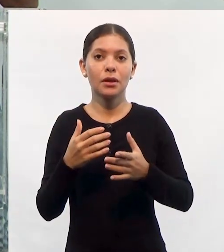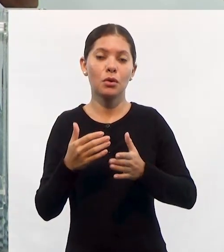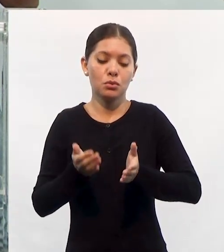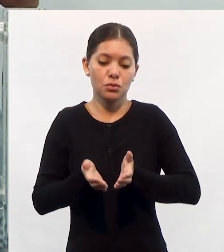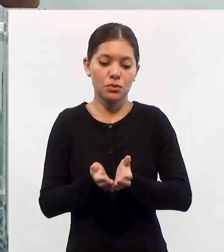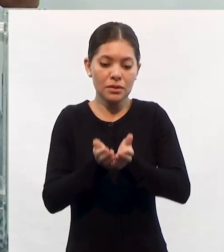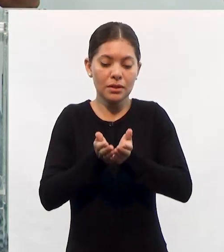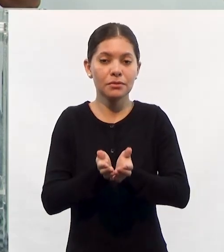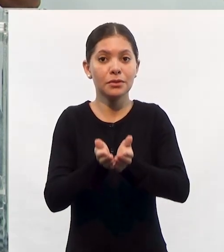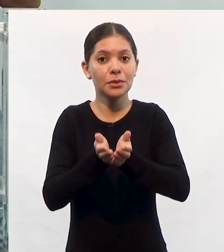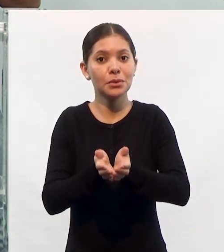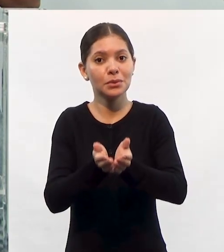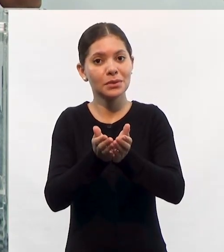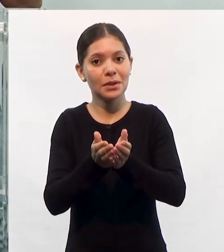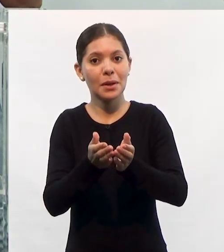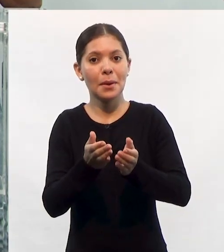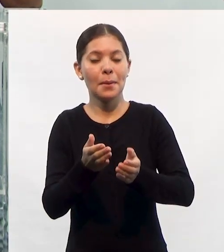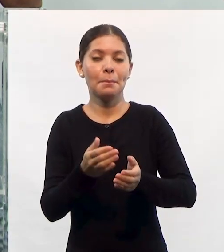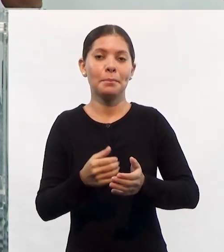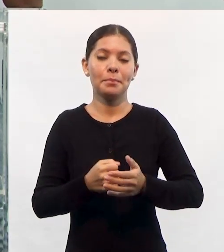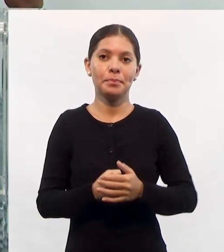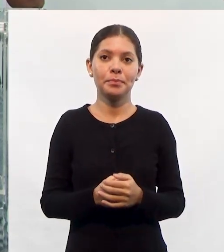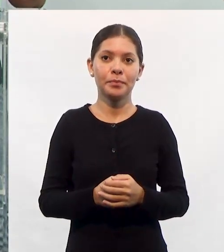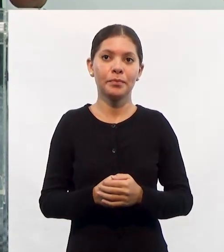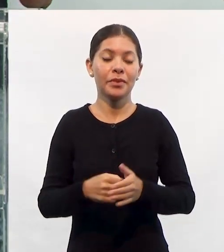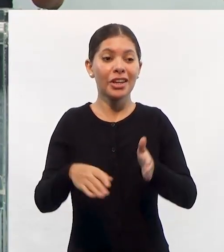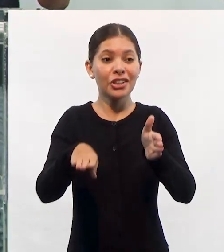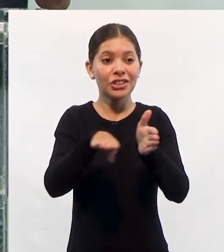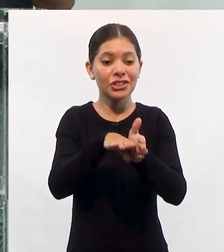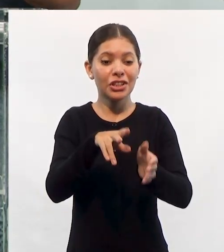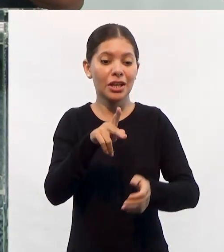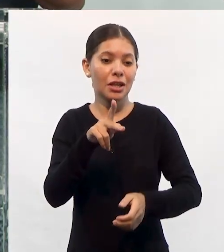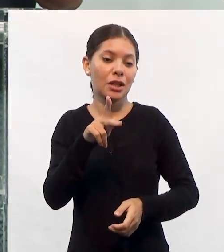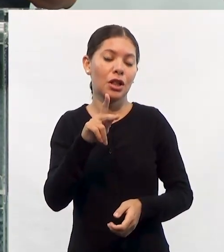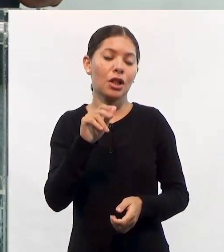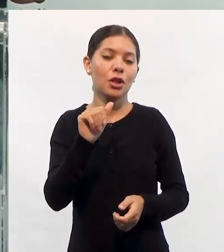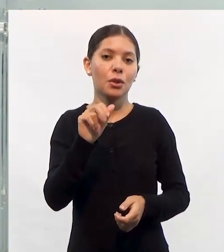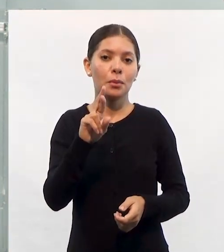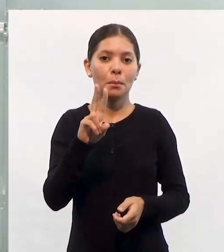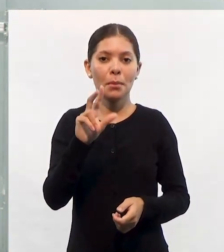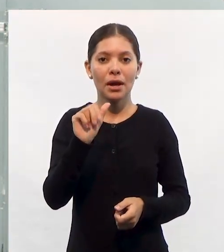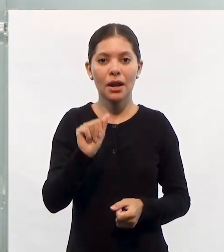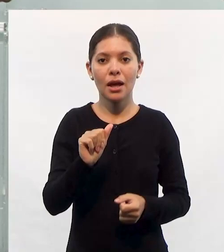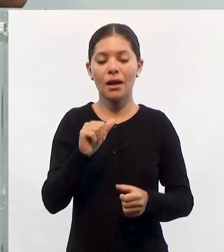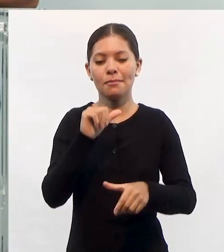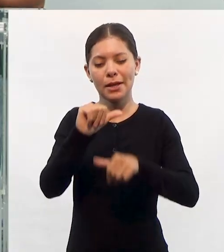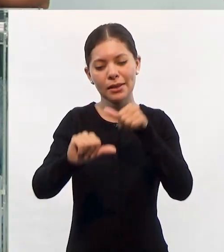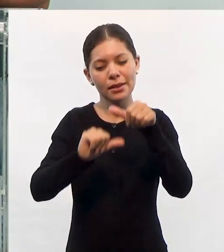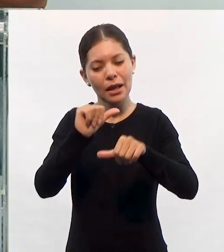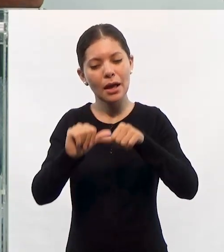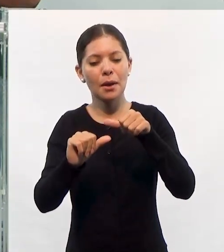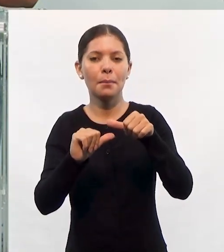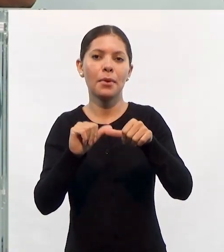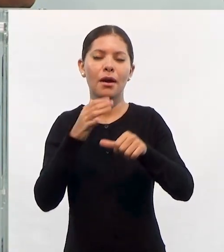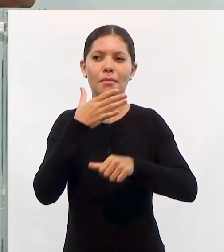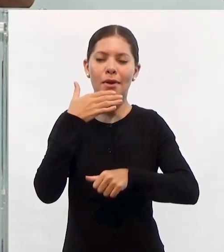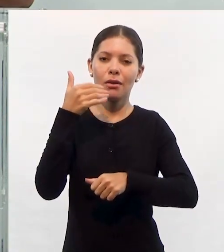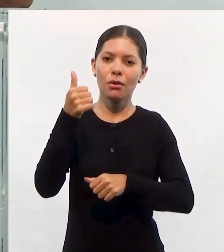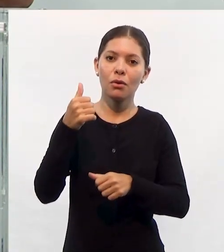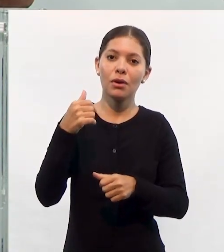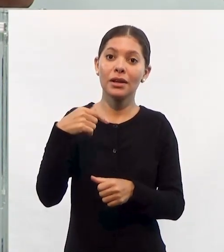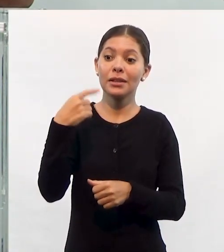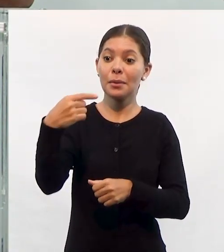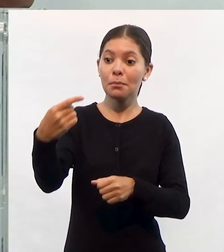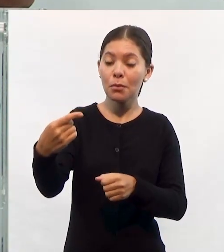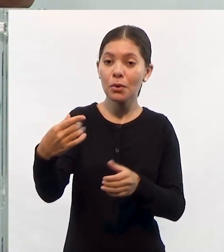os navios pegam o minério de ferro lá do Pará, e lá tem algumas etapas de produção, redução desse minério, melhoria dele, e